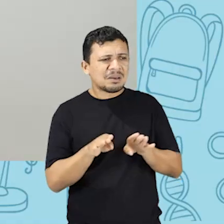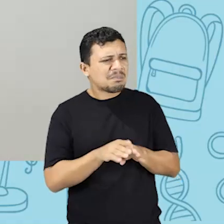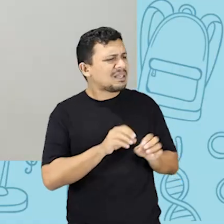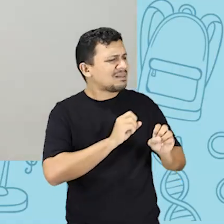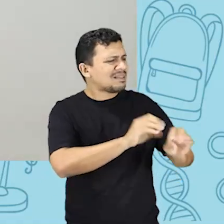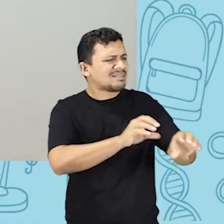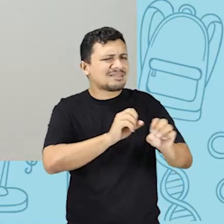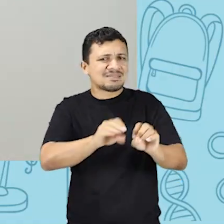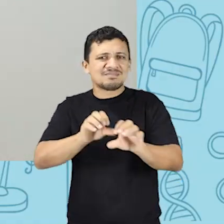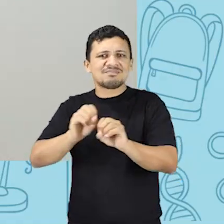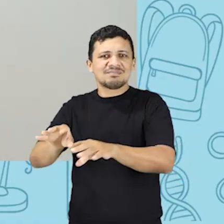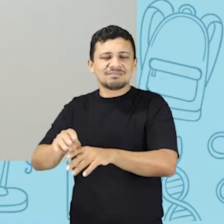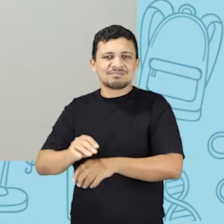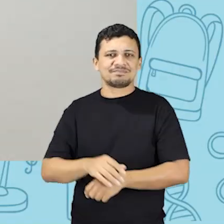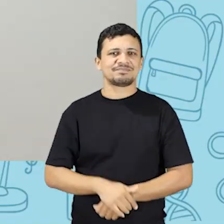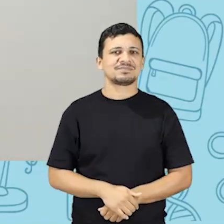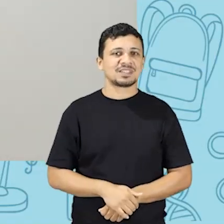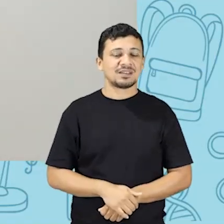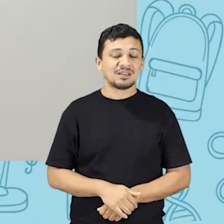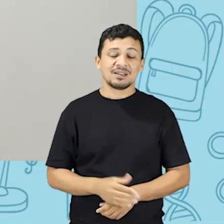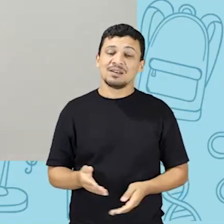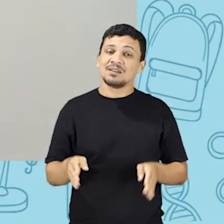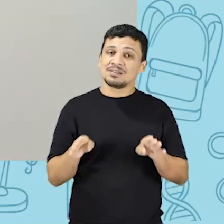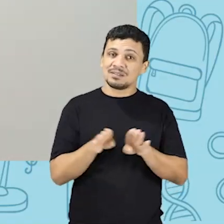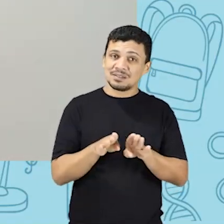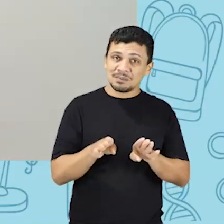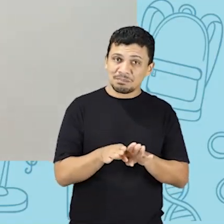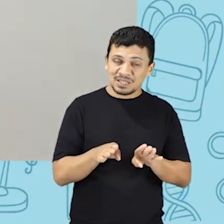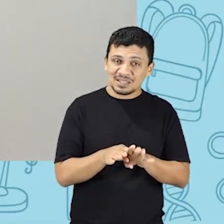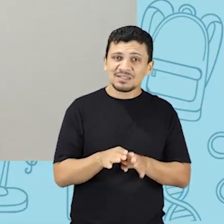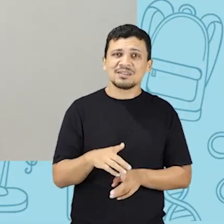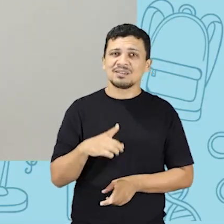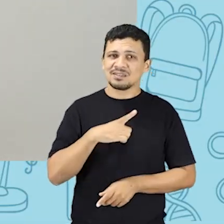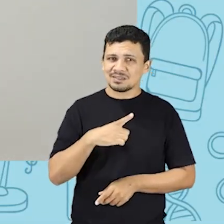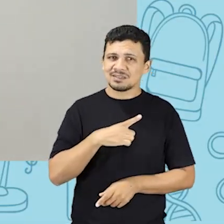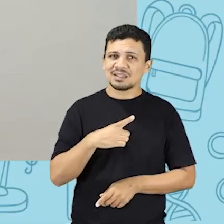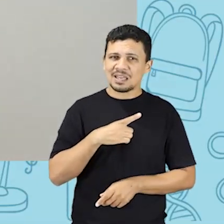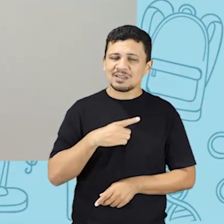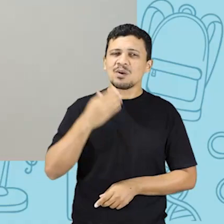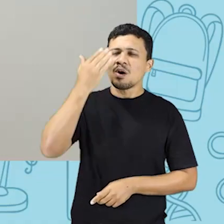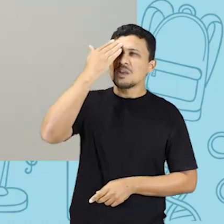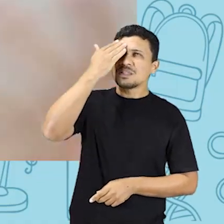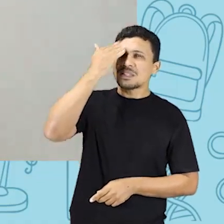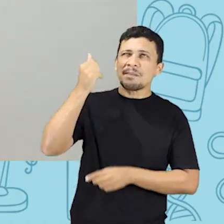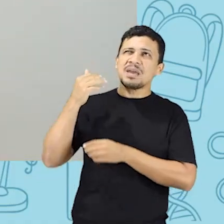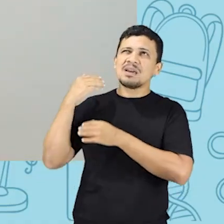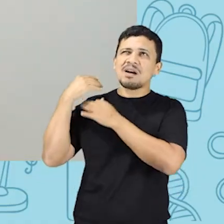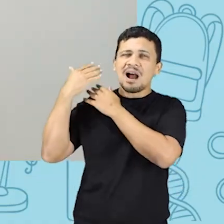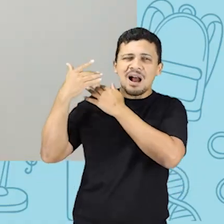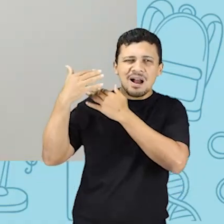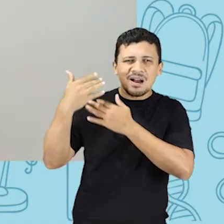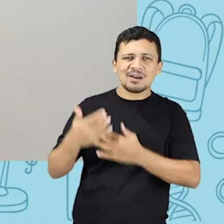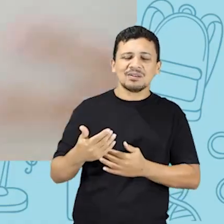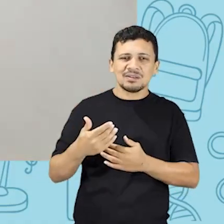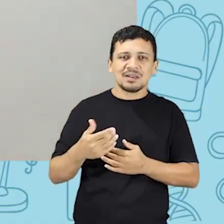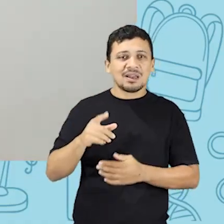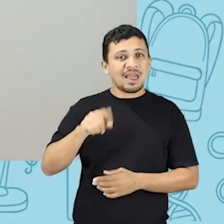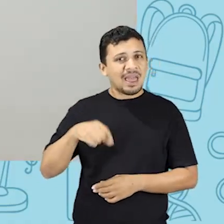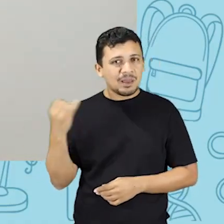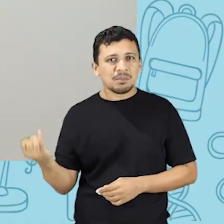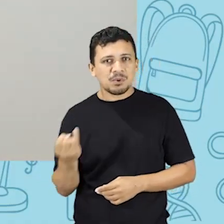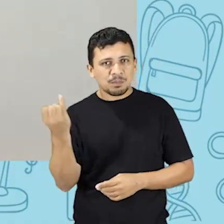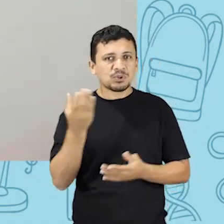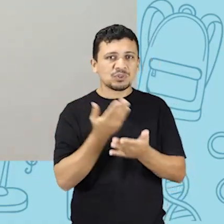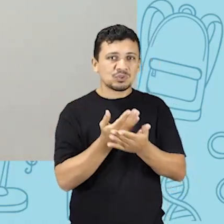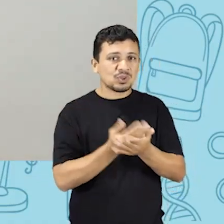outras pessoas. Além de que nós indígenas já temos o nosso saber ancestral e que é muito importante a gente estar